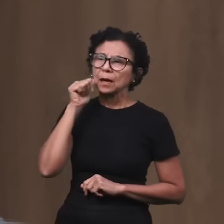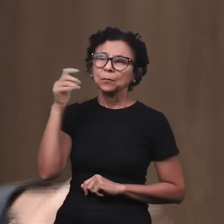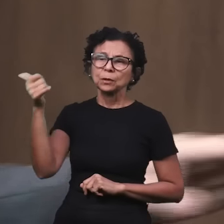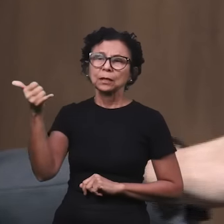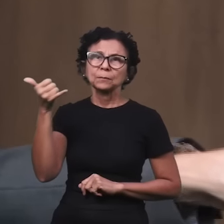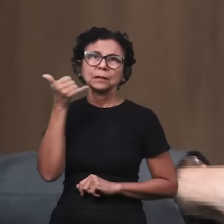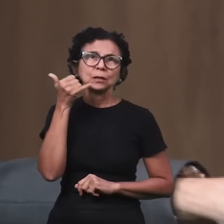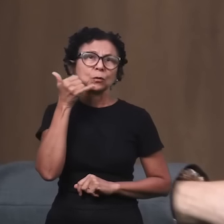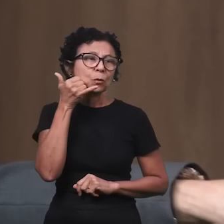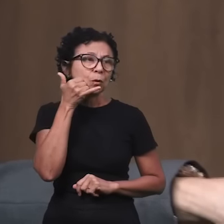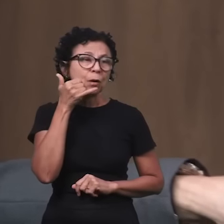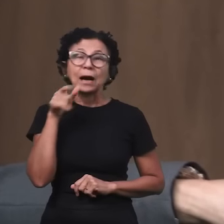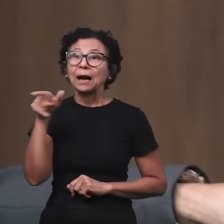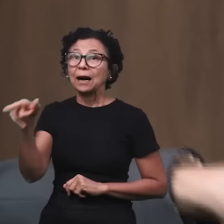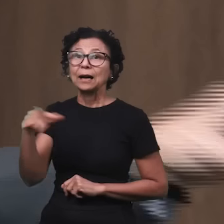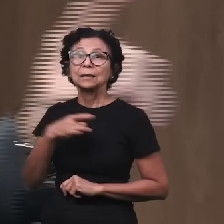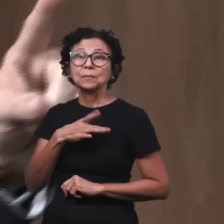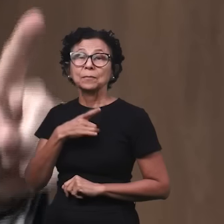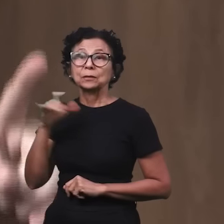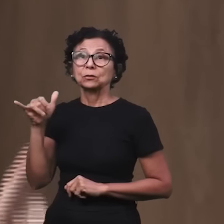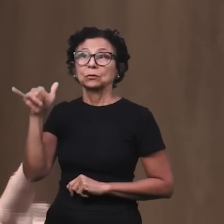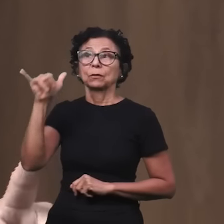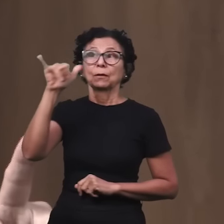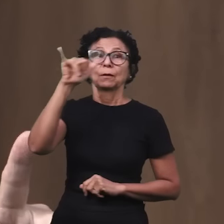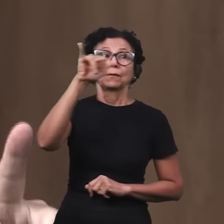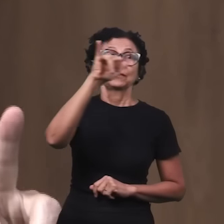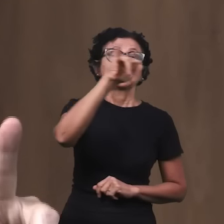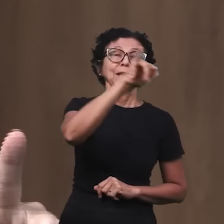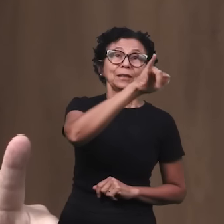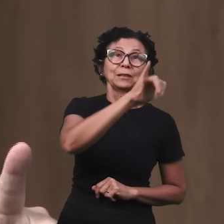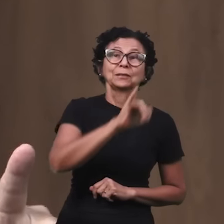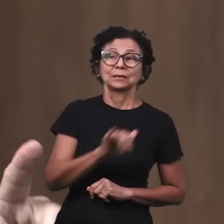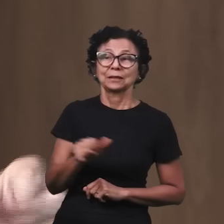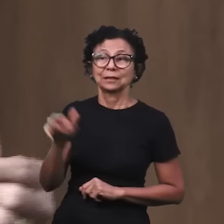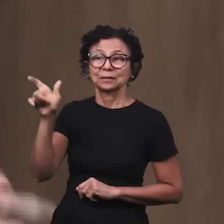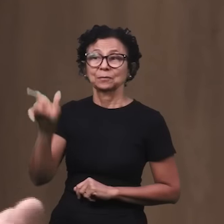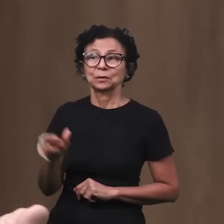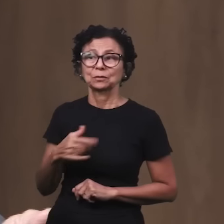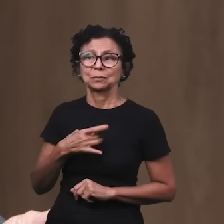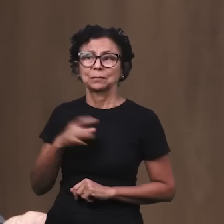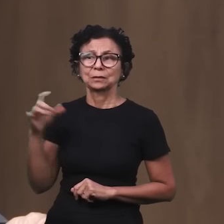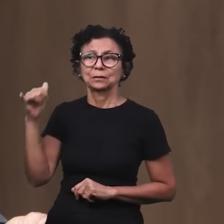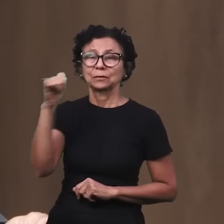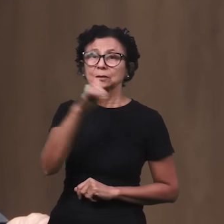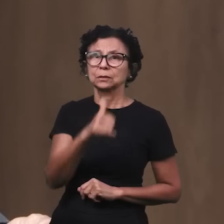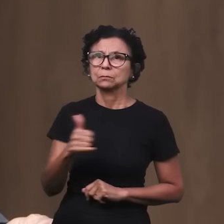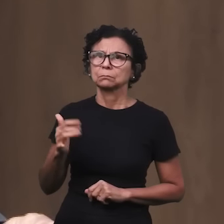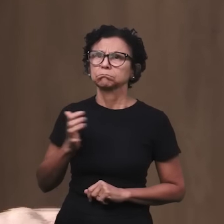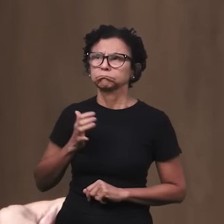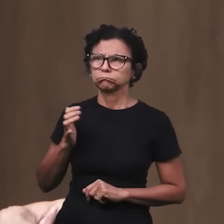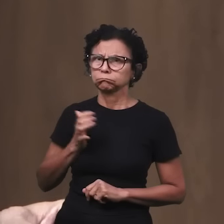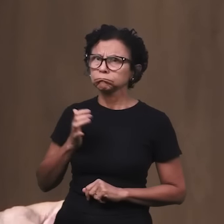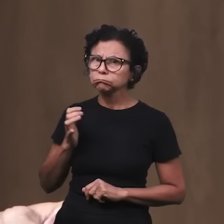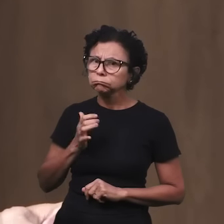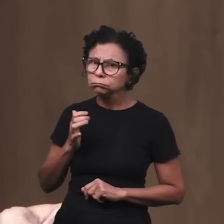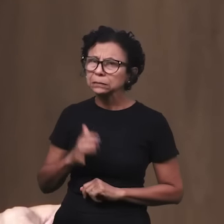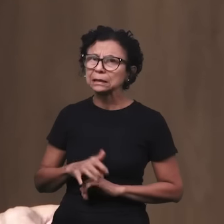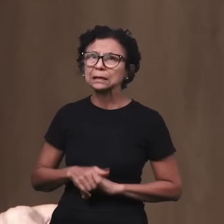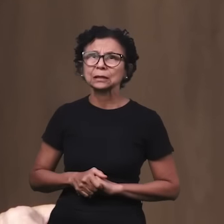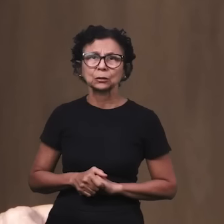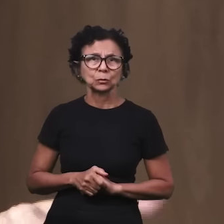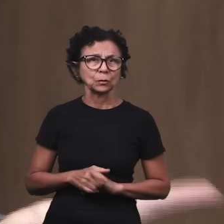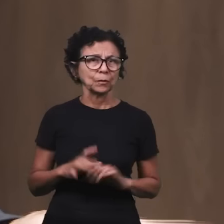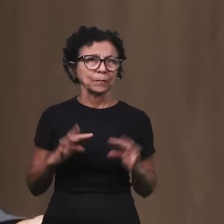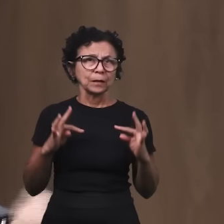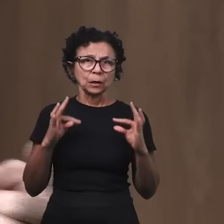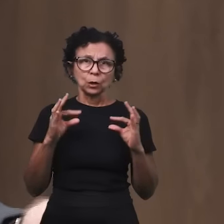avião. Ela tinha medo também de andar de avião, não andava de avião, era uma pessoa com bastante poder aquisitivo, fazia todos os